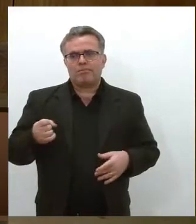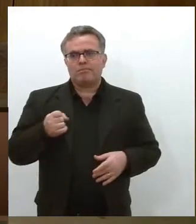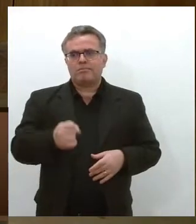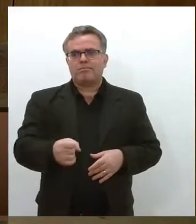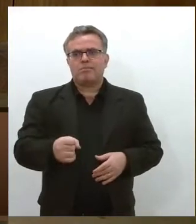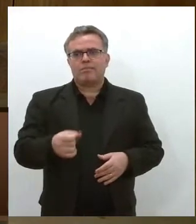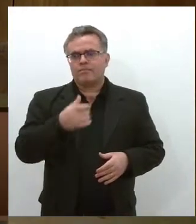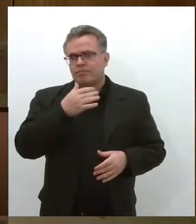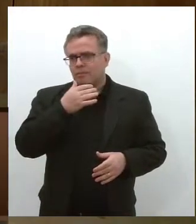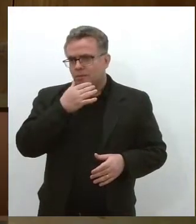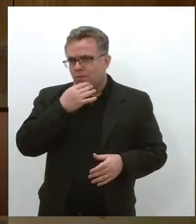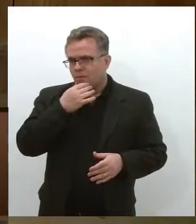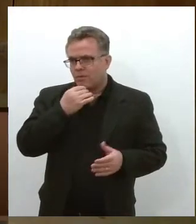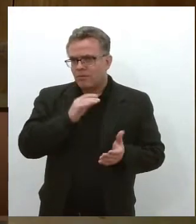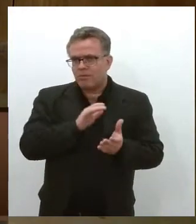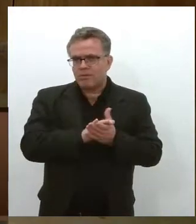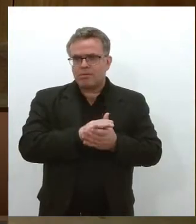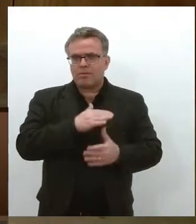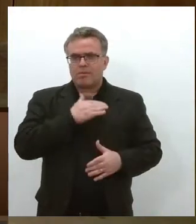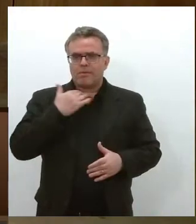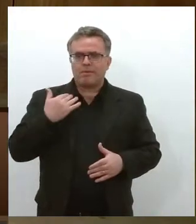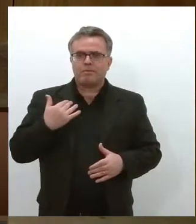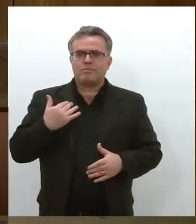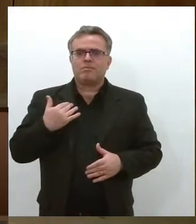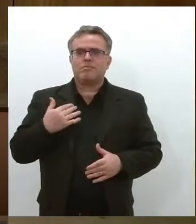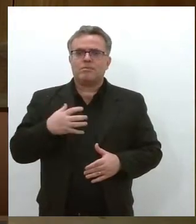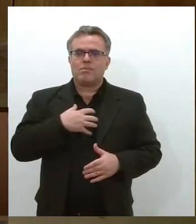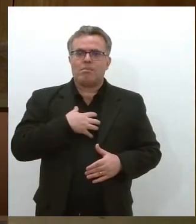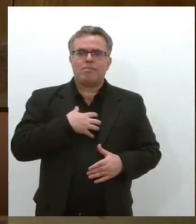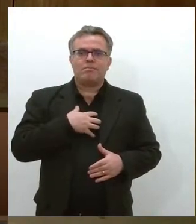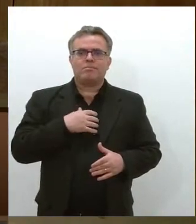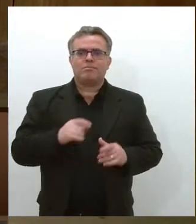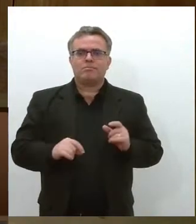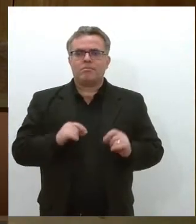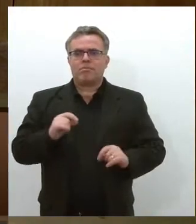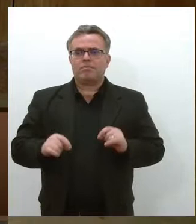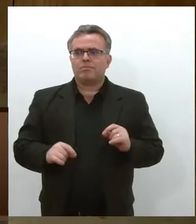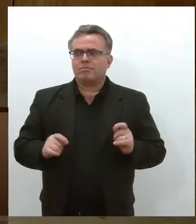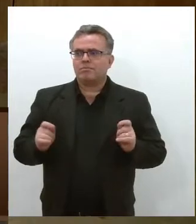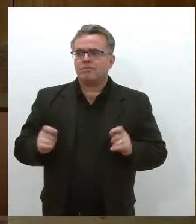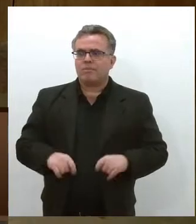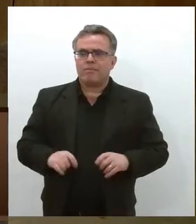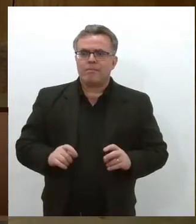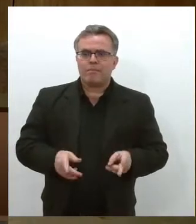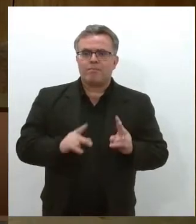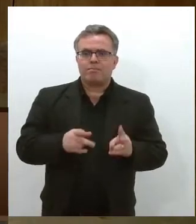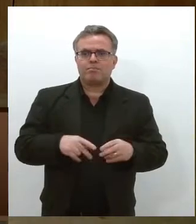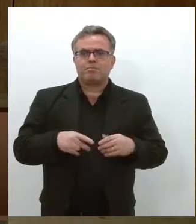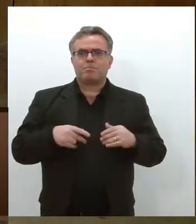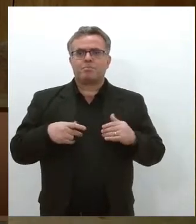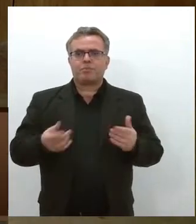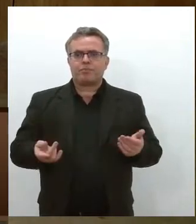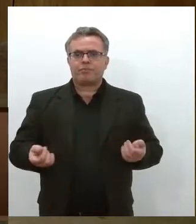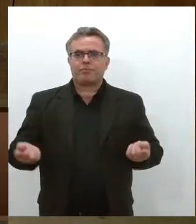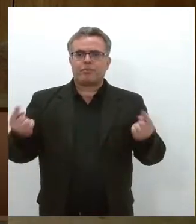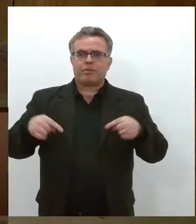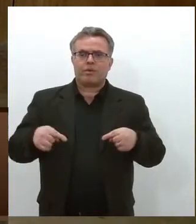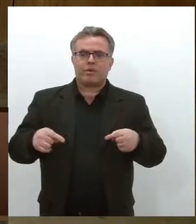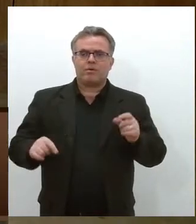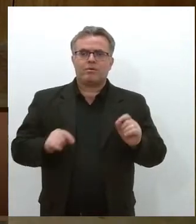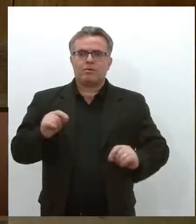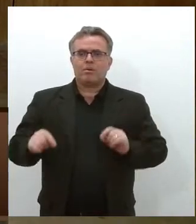véspera. Ele teve um mau súbito e acabou entrando na vaga para concorrer, senão teríamos um homem disputando também, né?